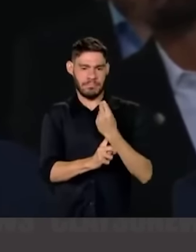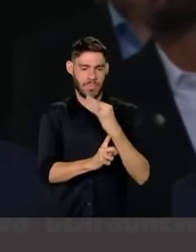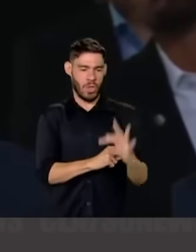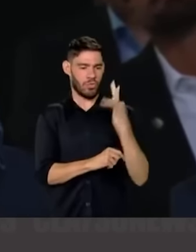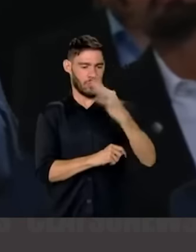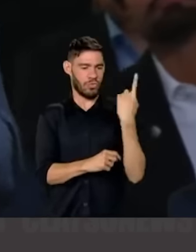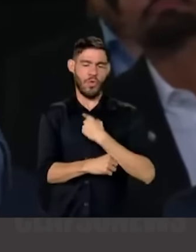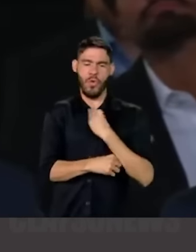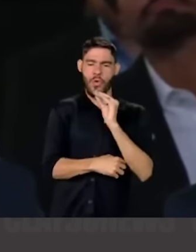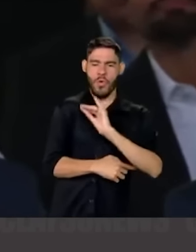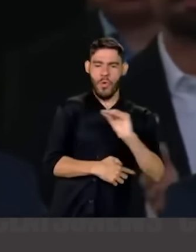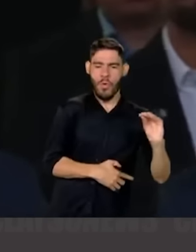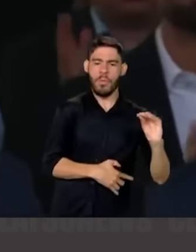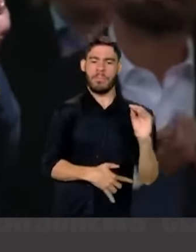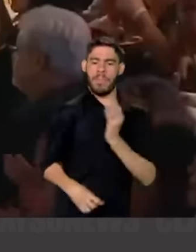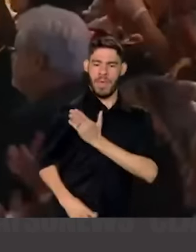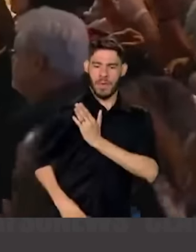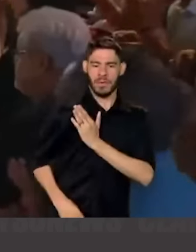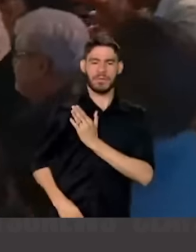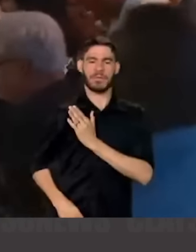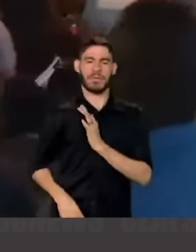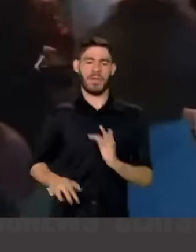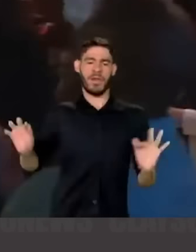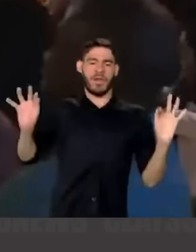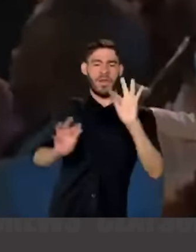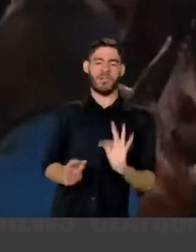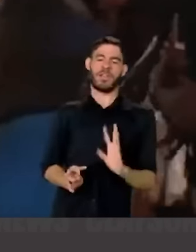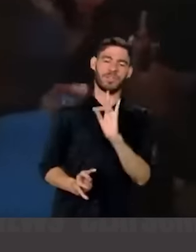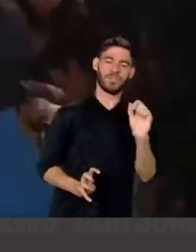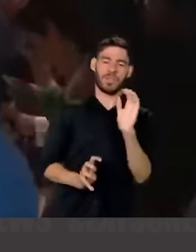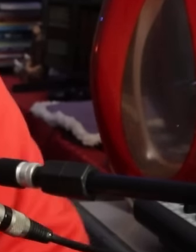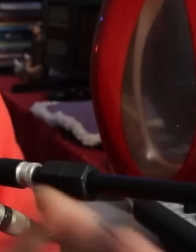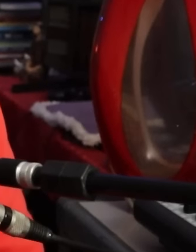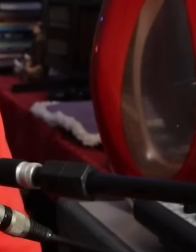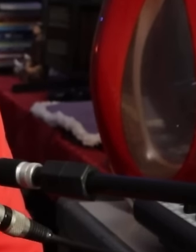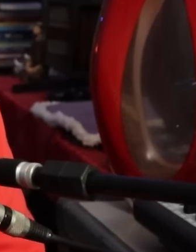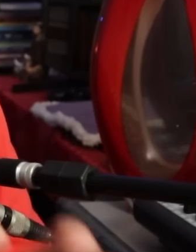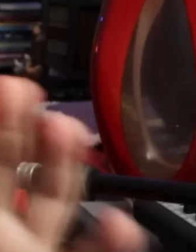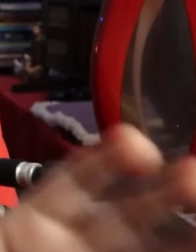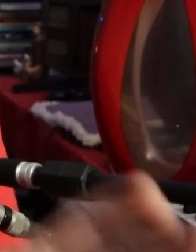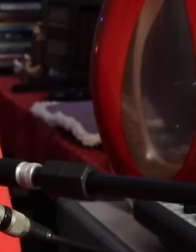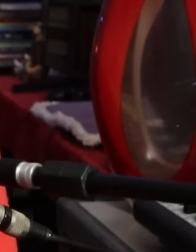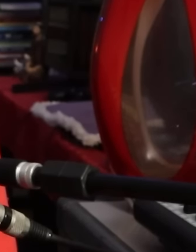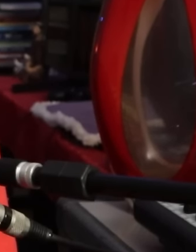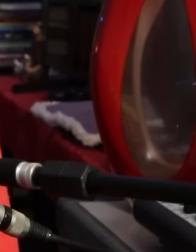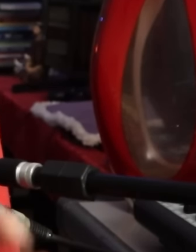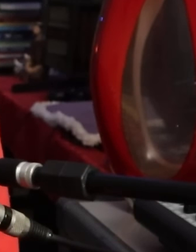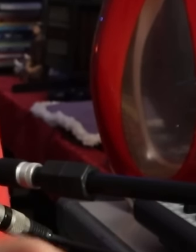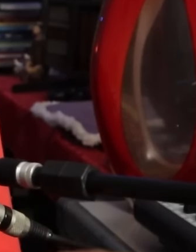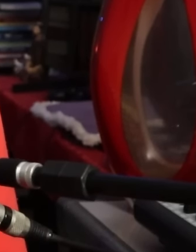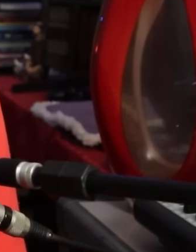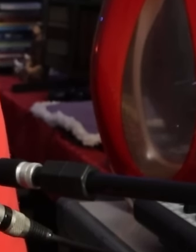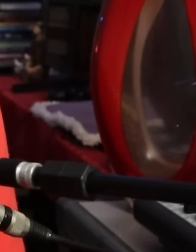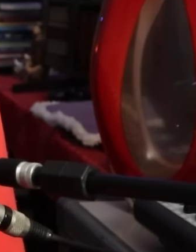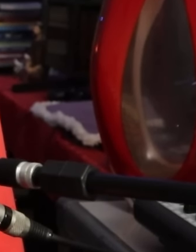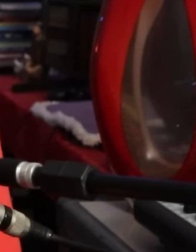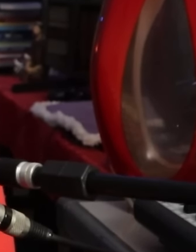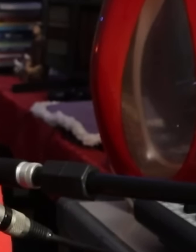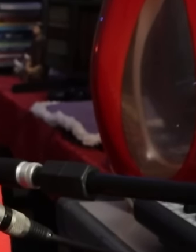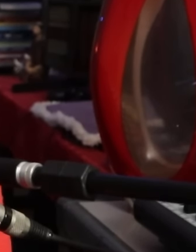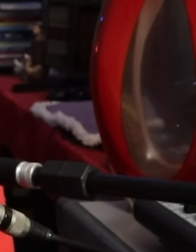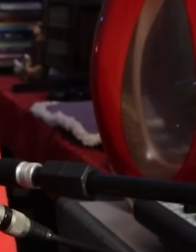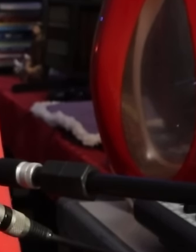nosso futuro. Um beijo no coração e feliz dia do Cinema Nacional. Bom, então tá aí o trecho completo para você entender o que